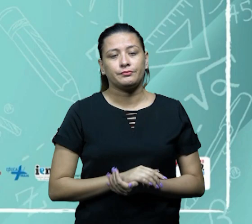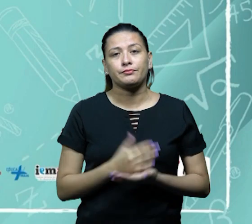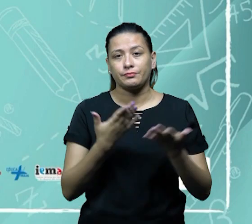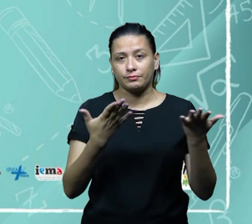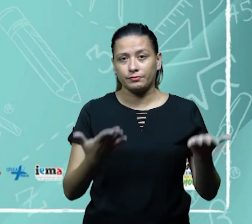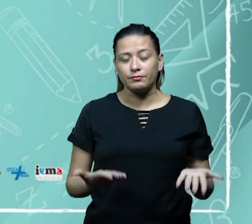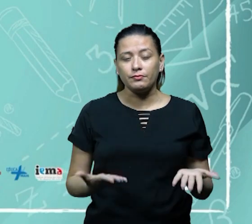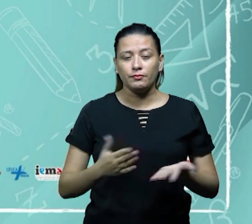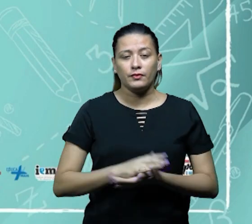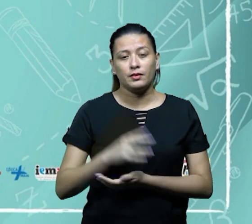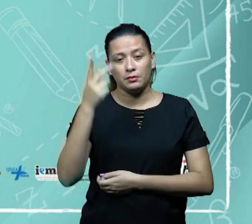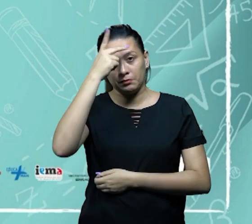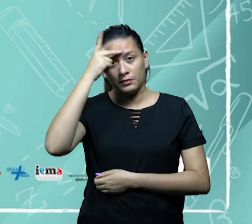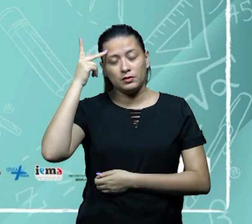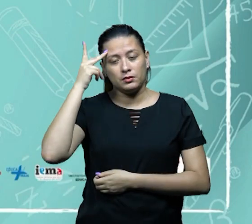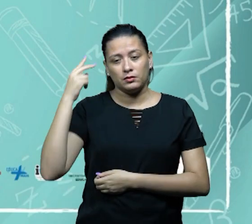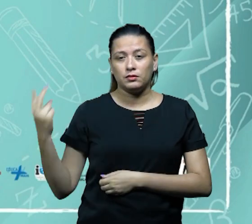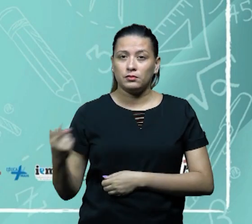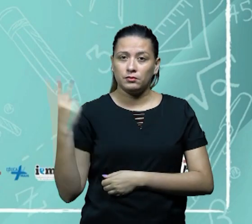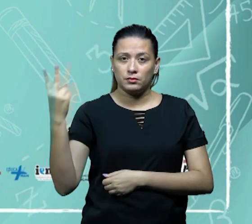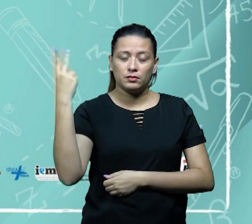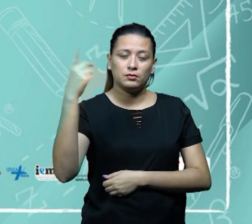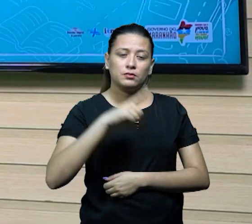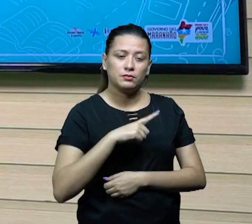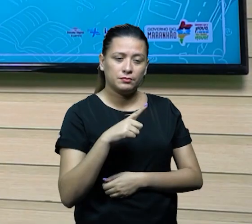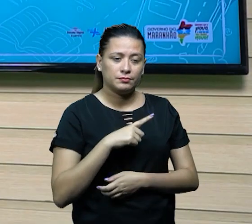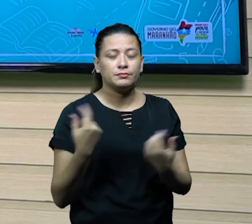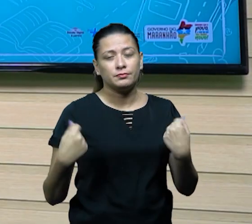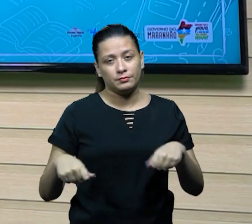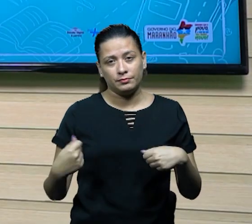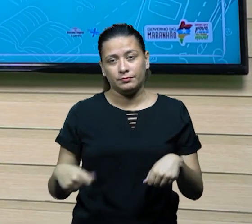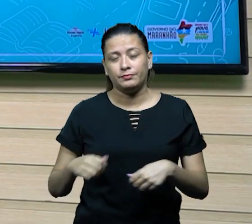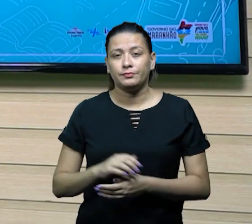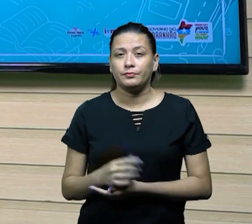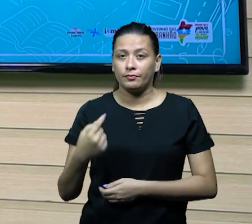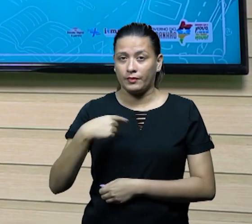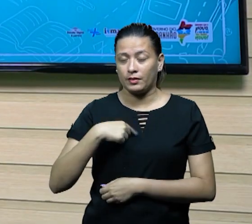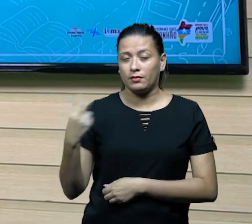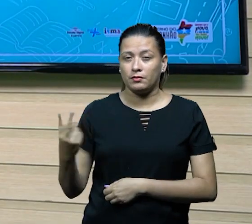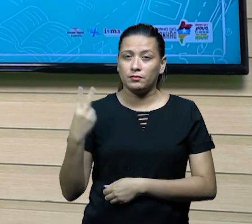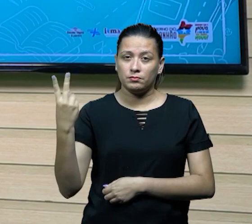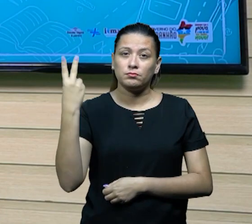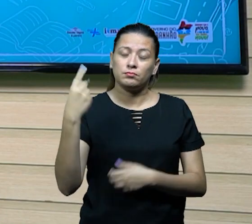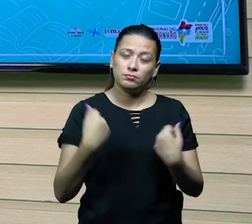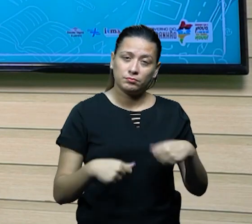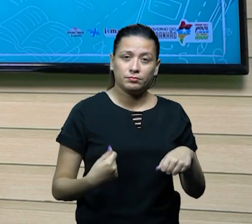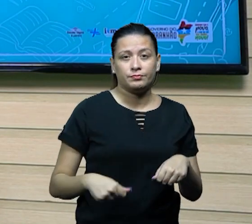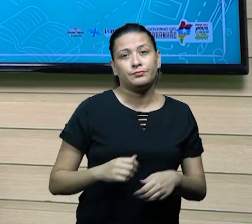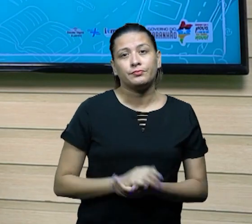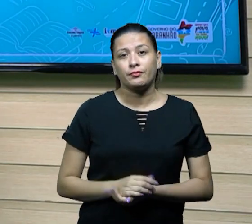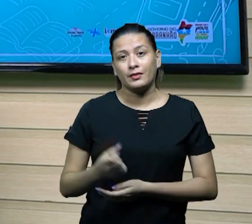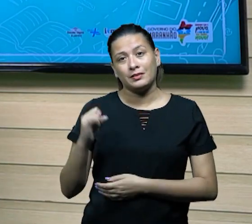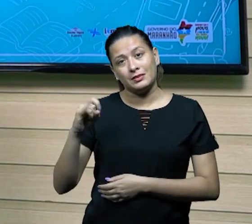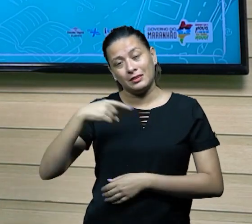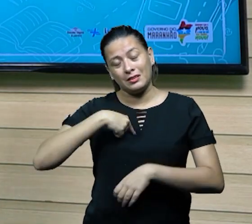aí, olha só essas passagens que eu trago. Pessoas devem ter valor. Então, eu preciso ser valorizado. Então, se eu adoecer, o meu patrão precisa